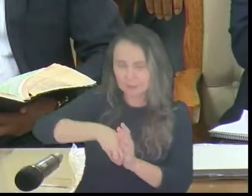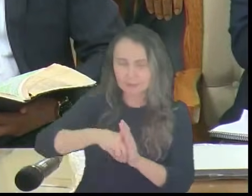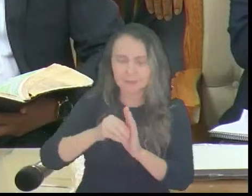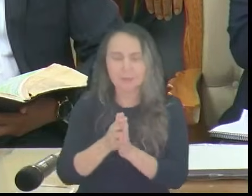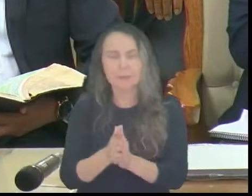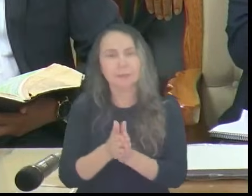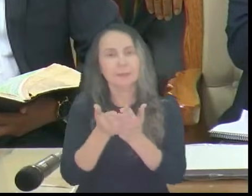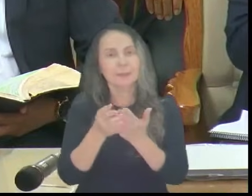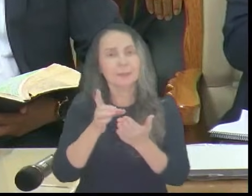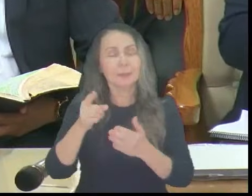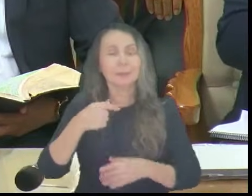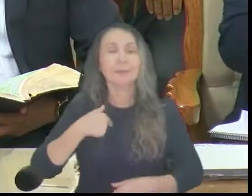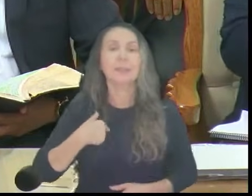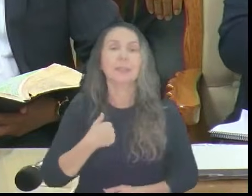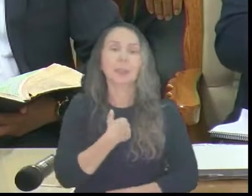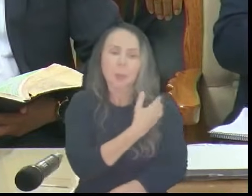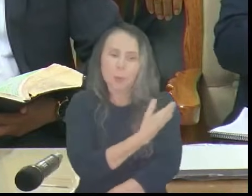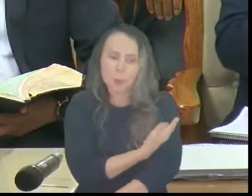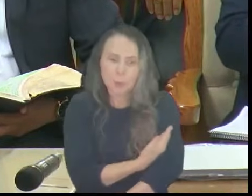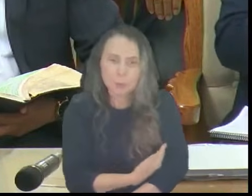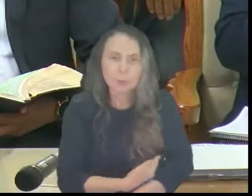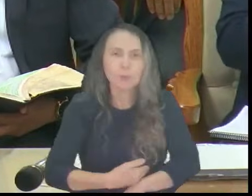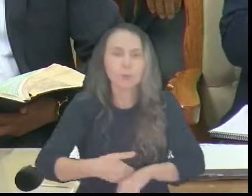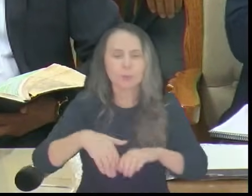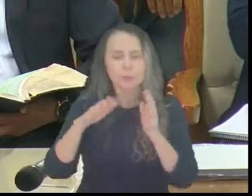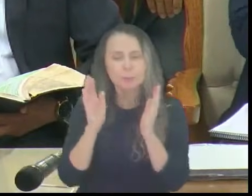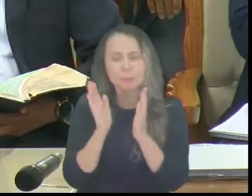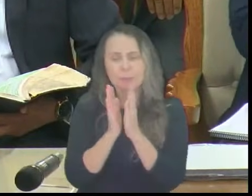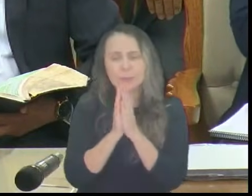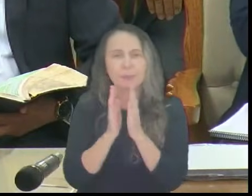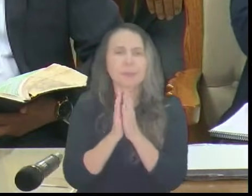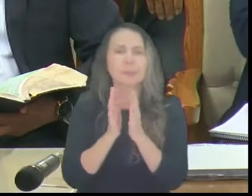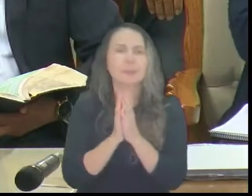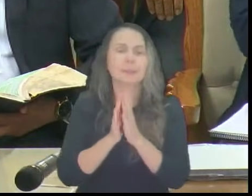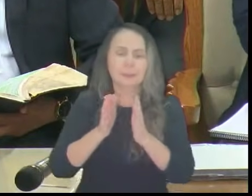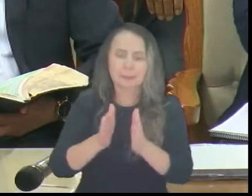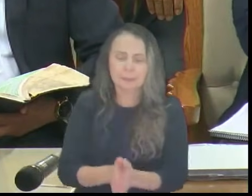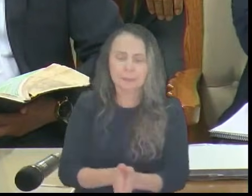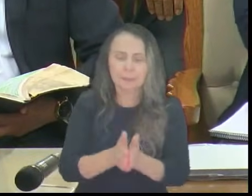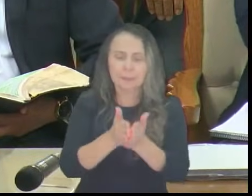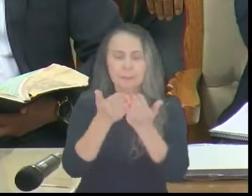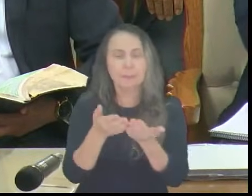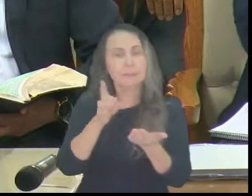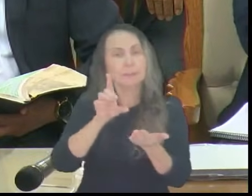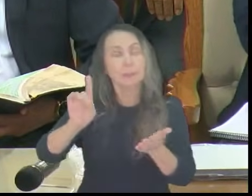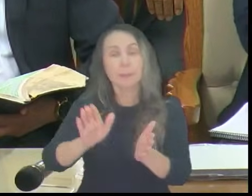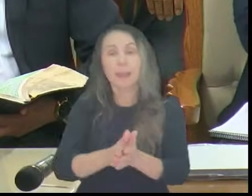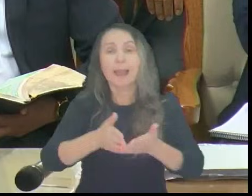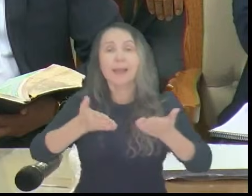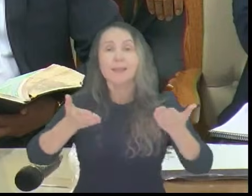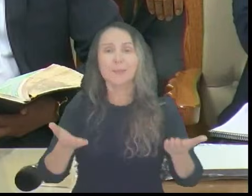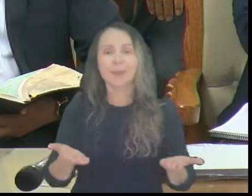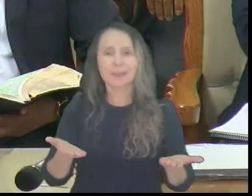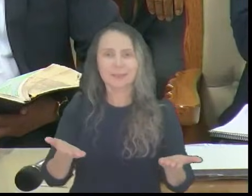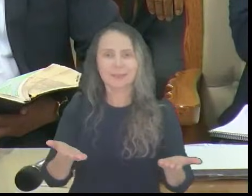Eu tenho o costume de orar com a Bíblia aberta,